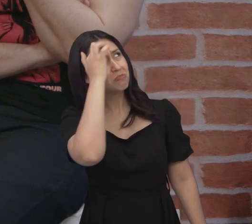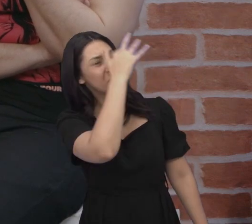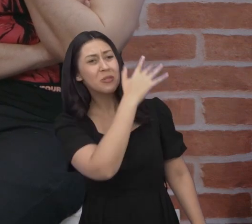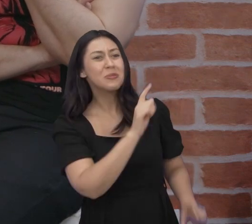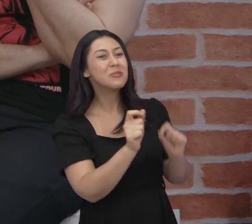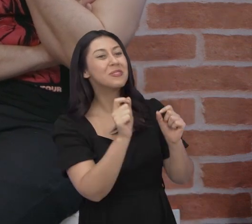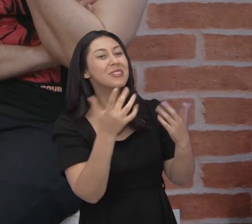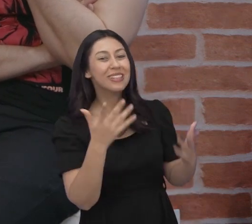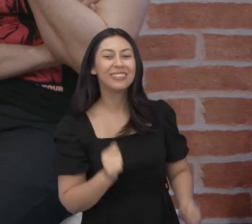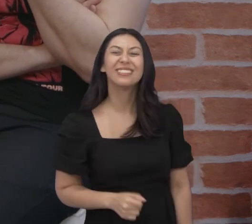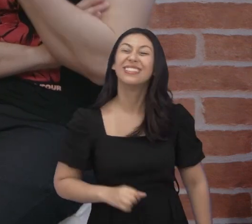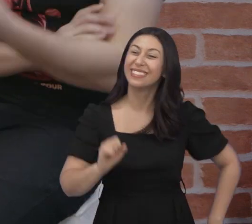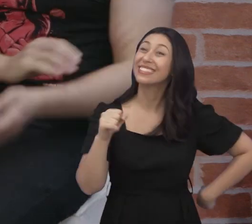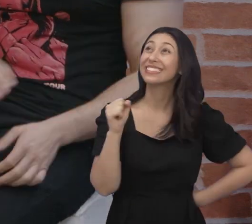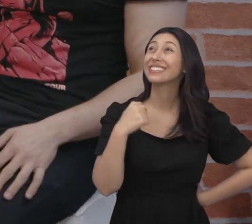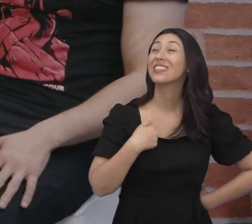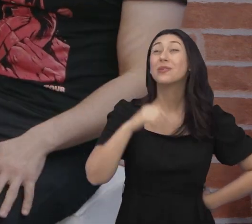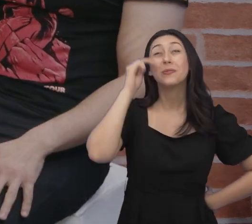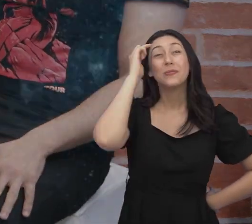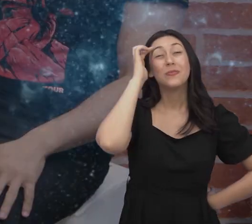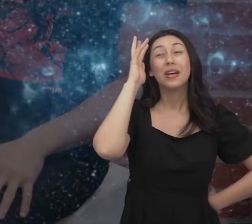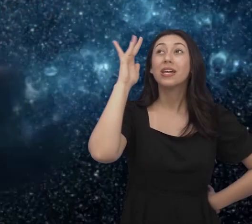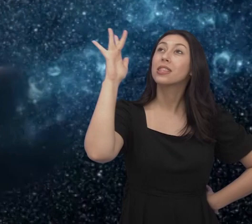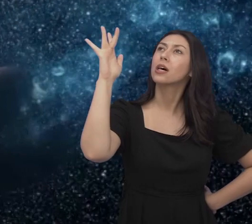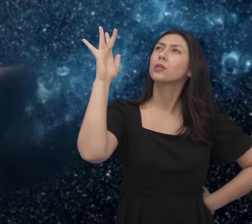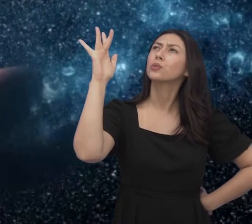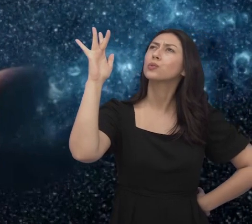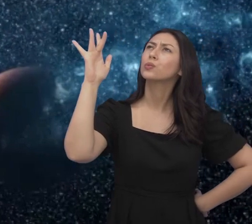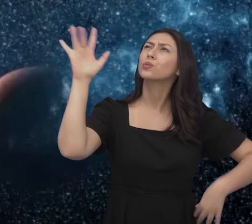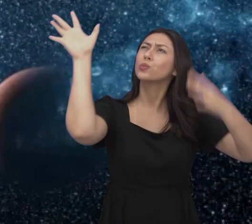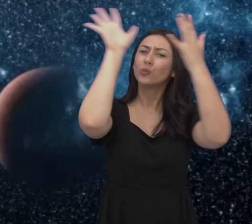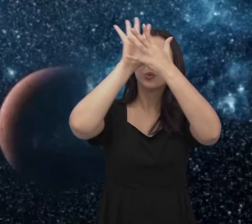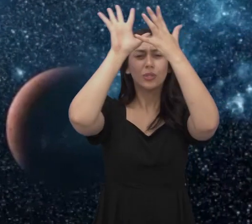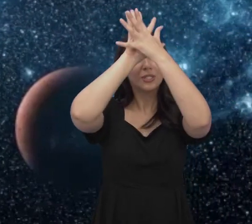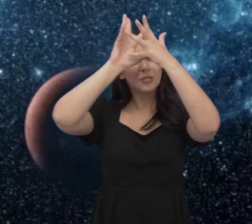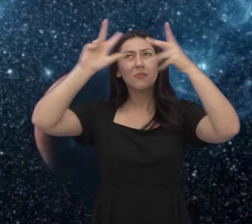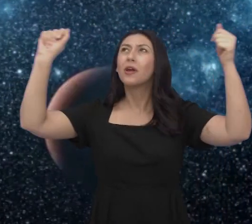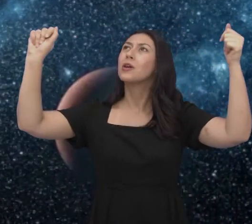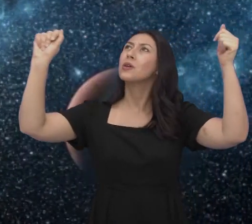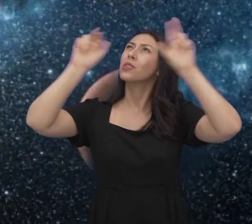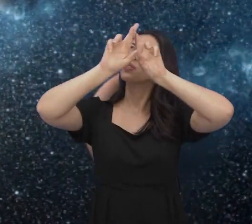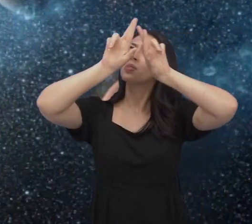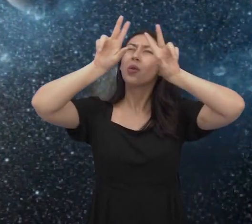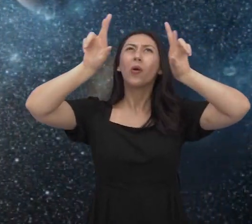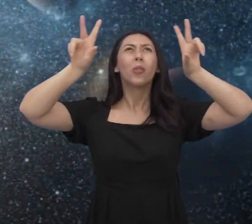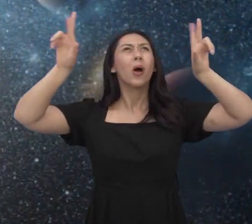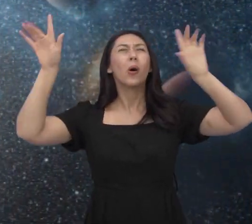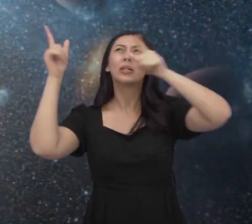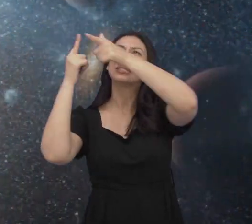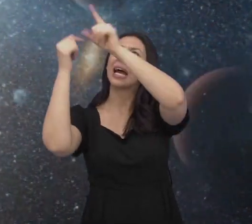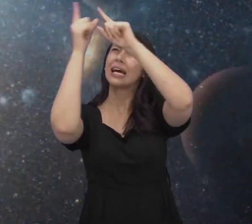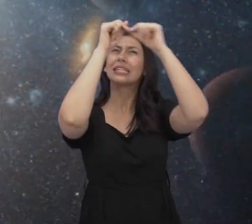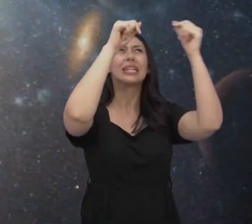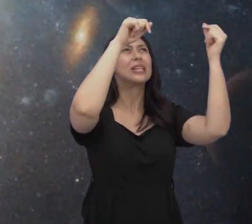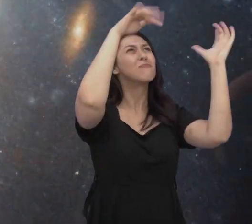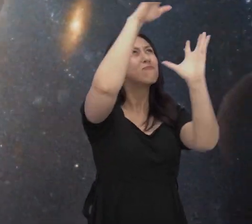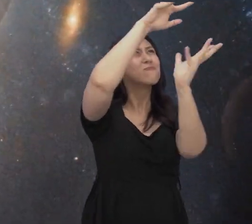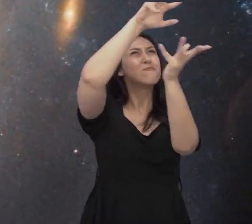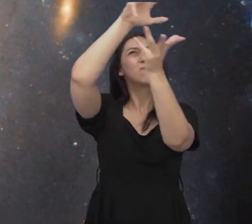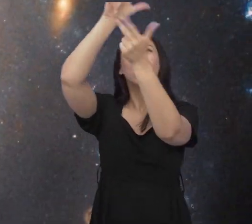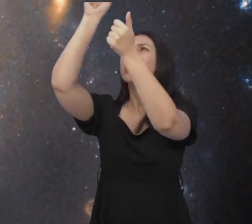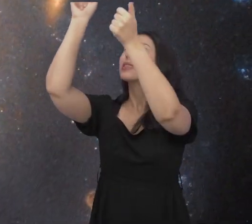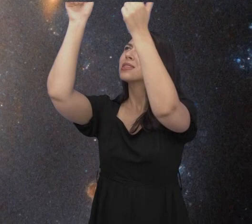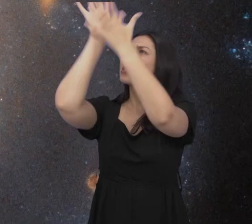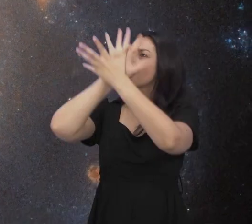longe? Tava longe mesmo. Tava pensando no universo, cara, sabe? Tem tanta coisa lá fora, estrelas, planetas,